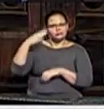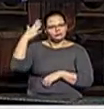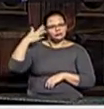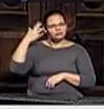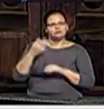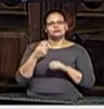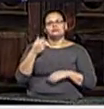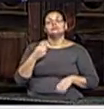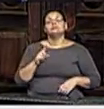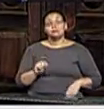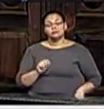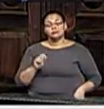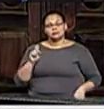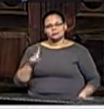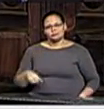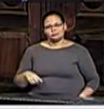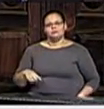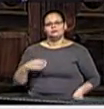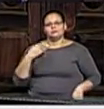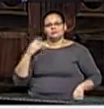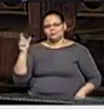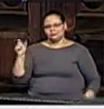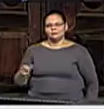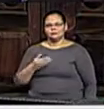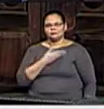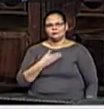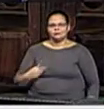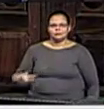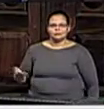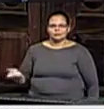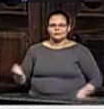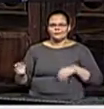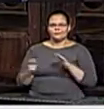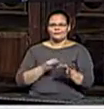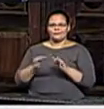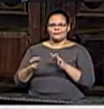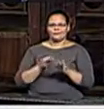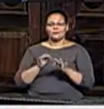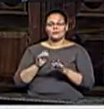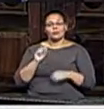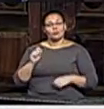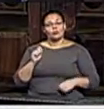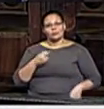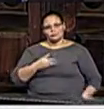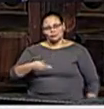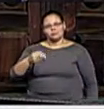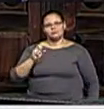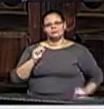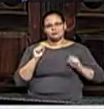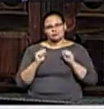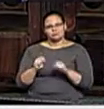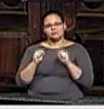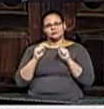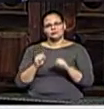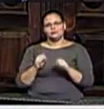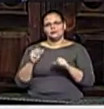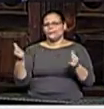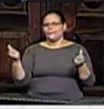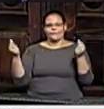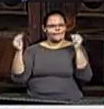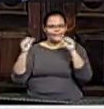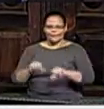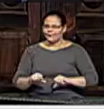dizer, o executivo prepara o que poderá existir de